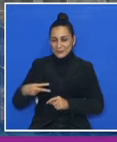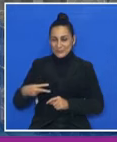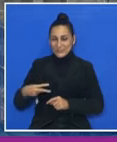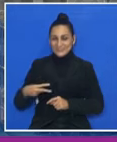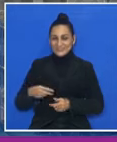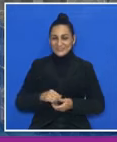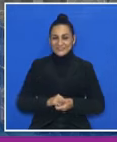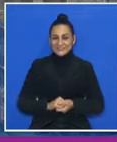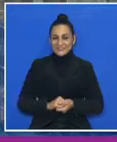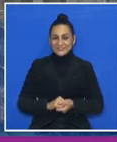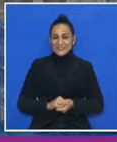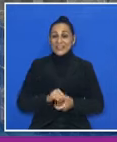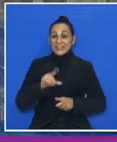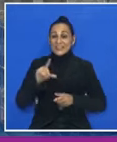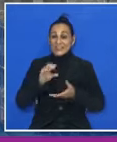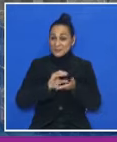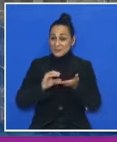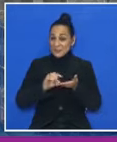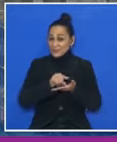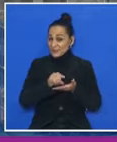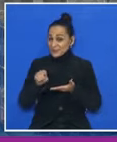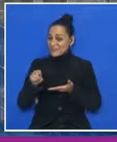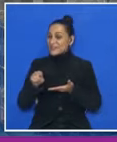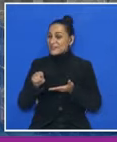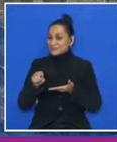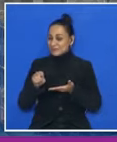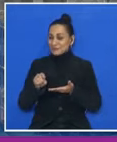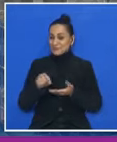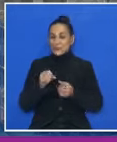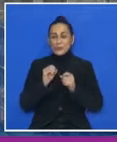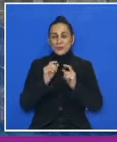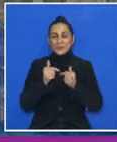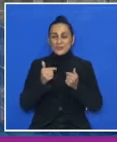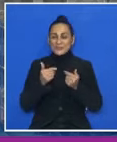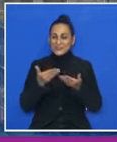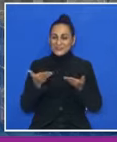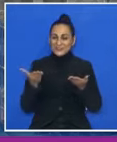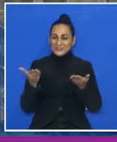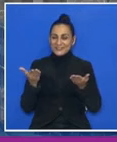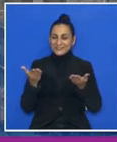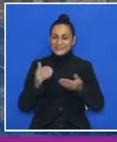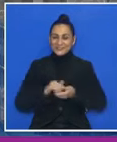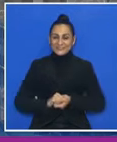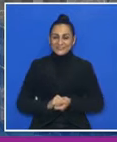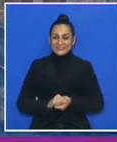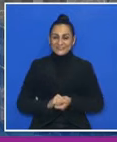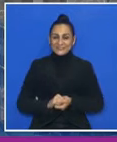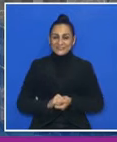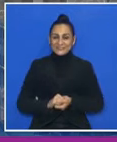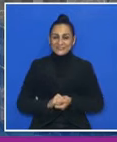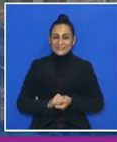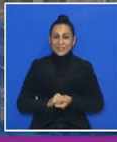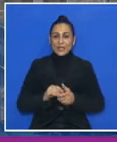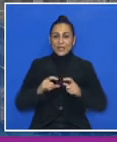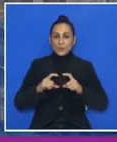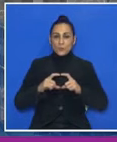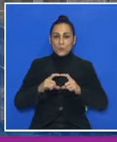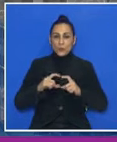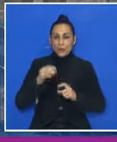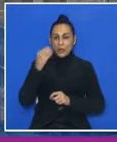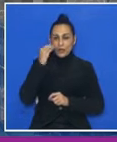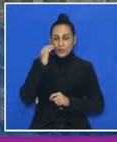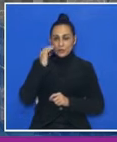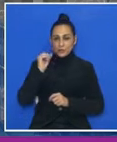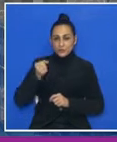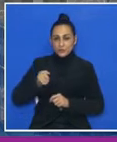12. Este prêmio pode sair para você hoje, hein? Boa sorte. Bola rosa, número